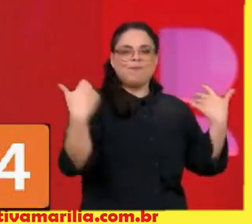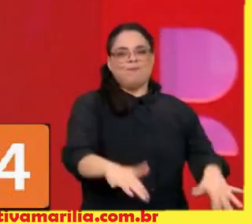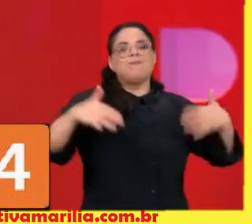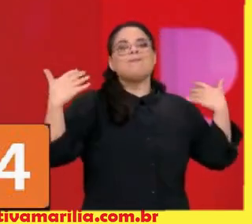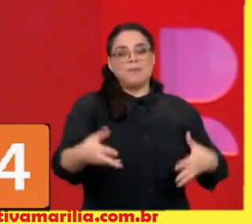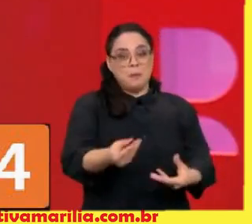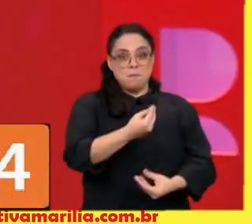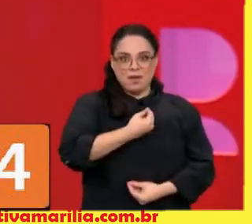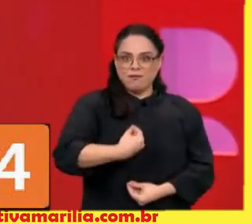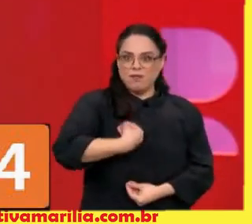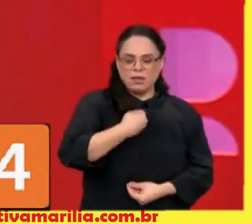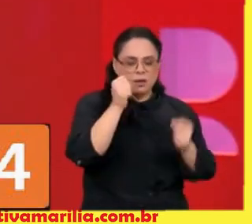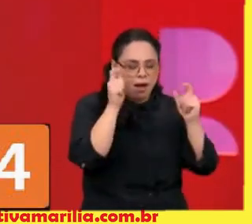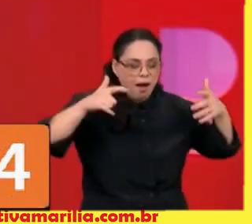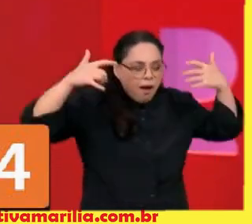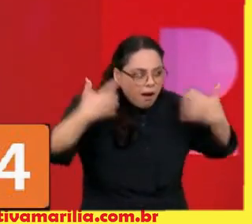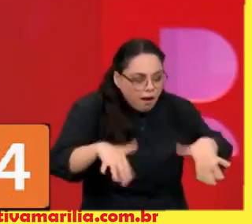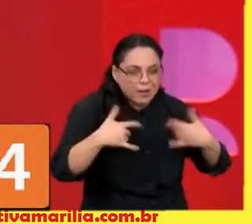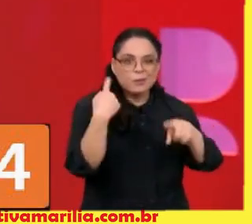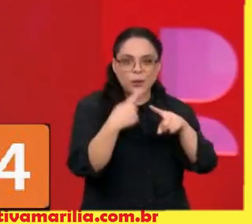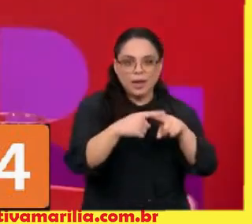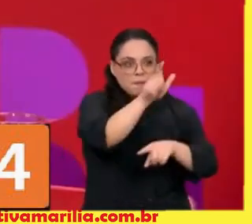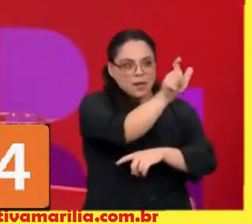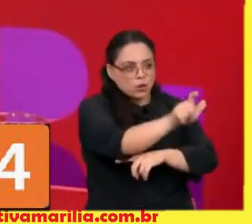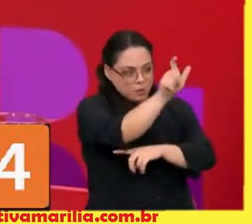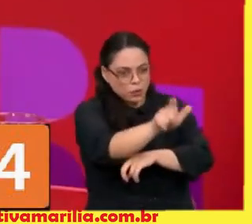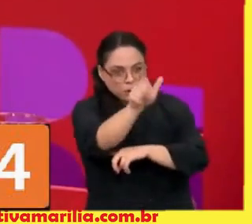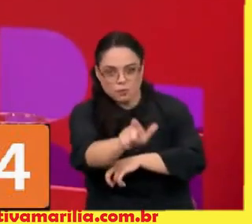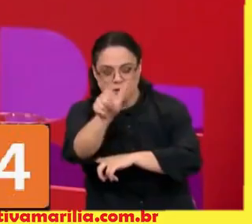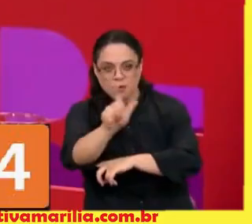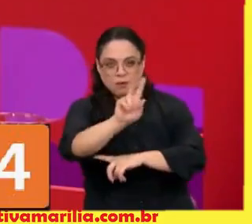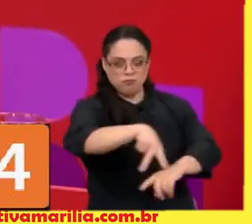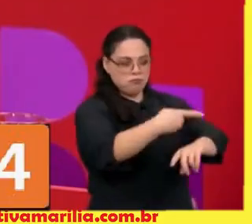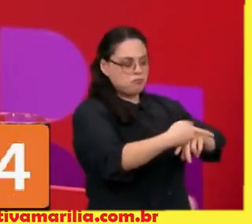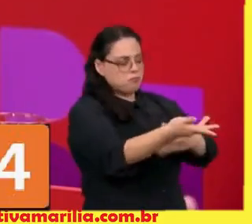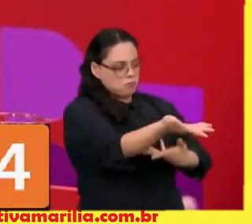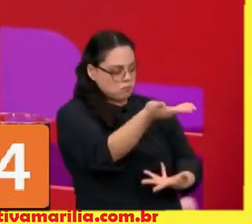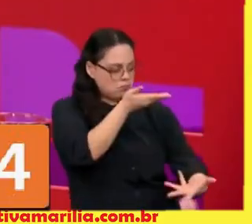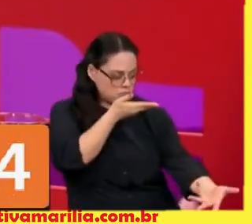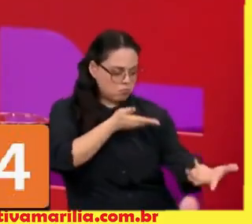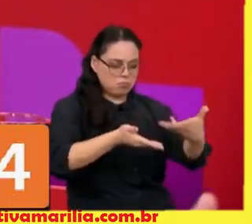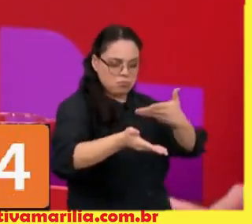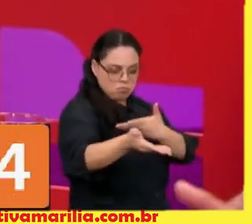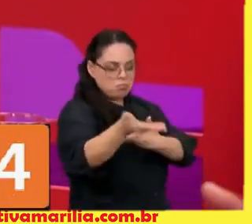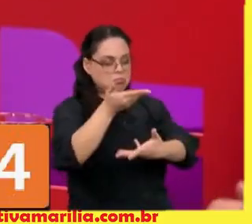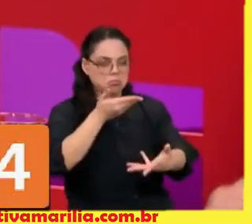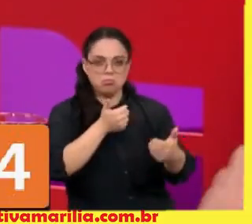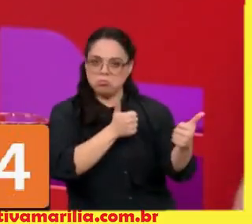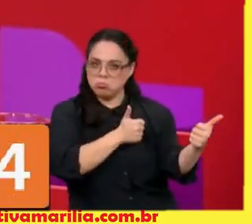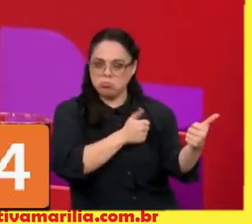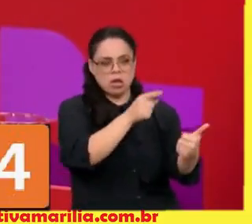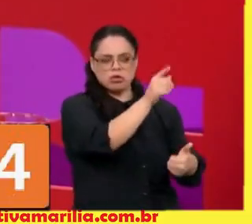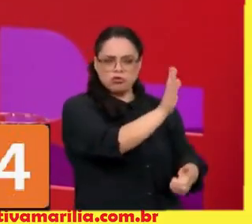tão interessante. Os analisandos urbanos, eles já ouviram falar em psicanálise, mesmo quem nunca